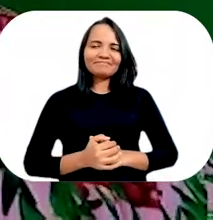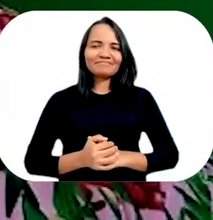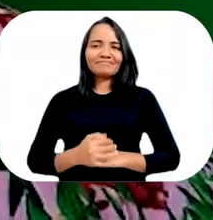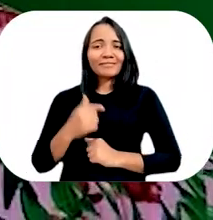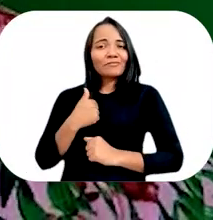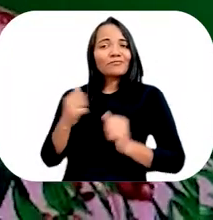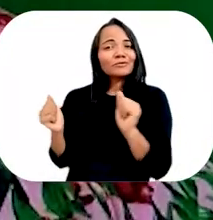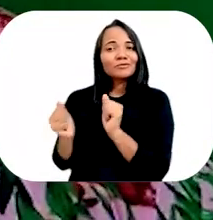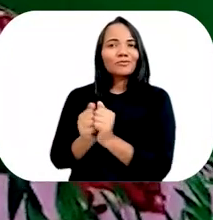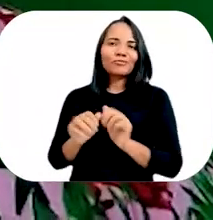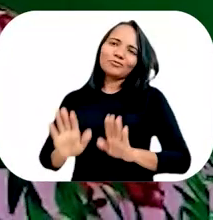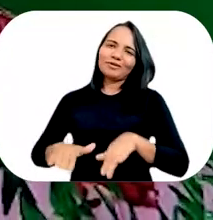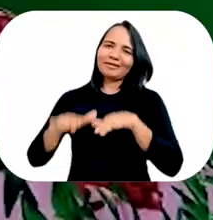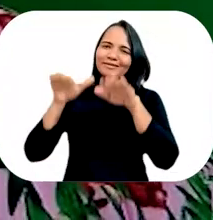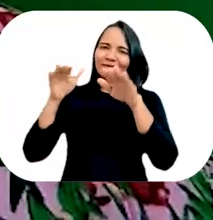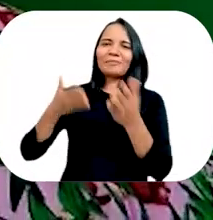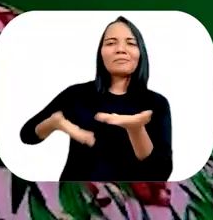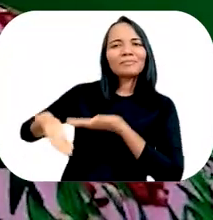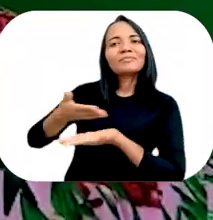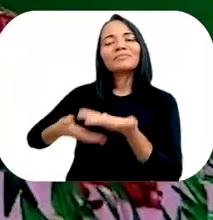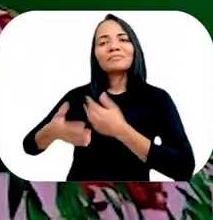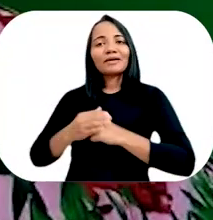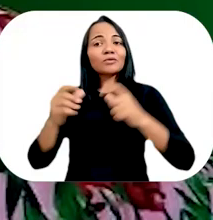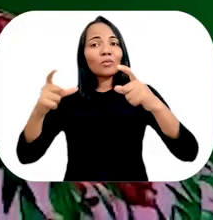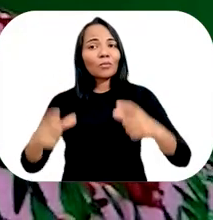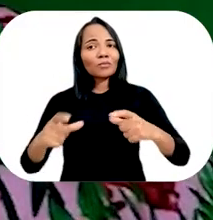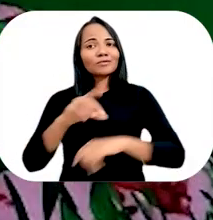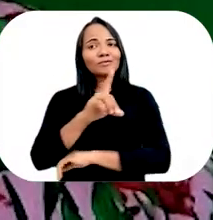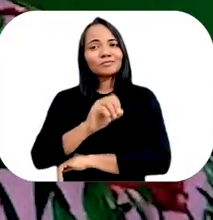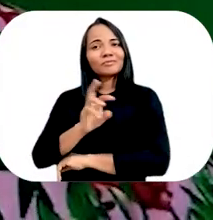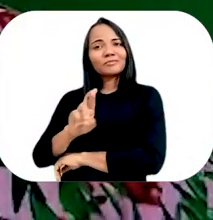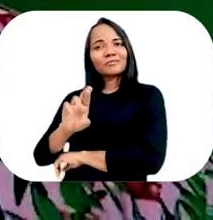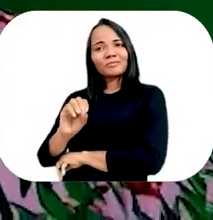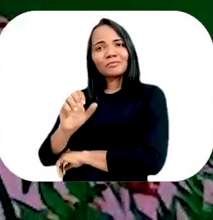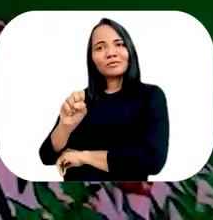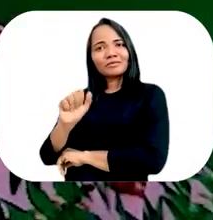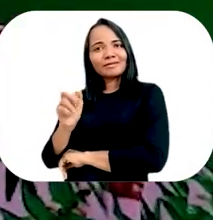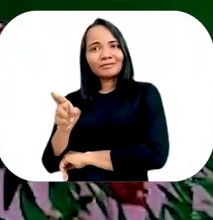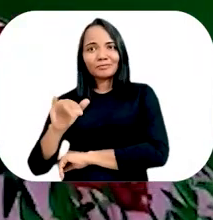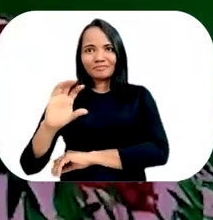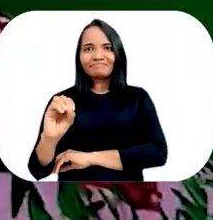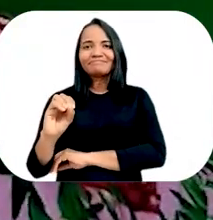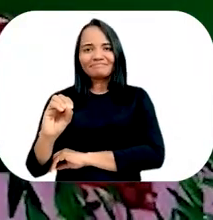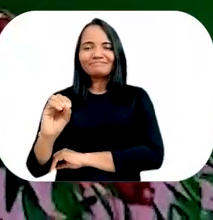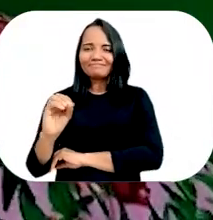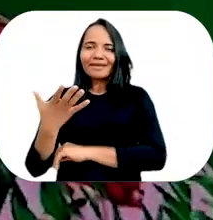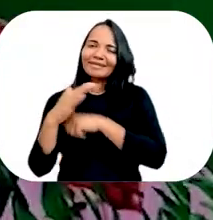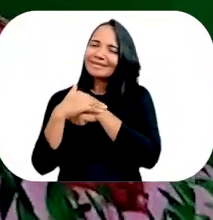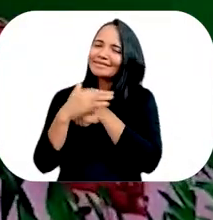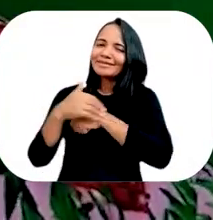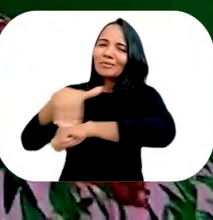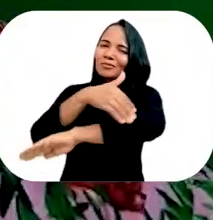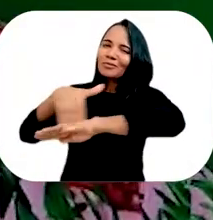ele nascer. Fomos criados juntos no bairro do Rosário, ali na nossa querida Rua da Grota, né? E ele,